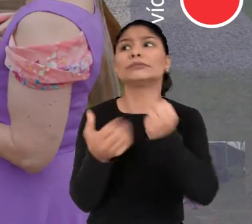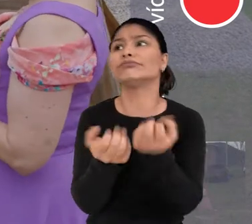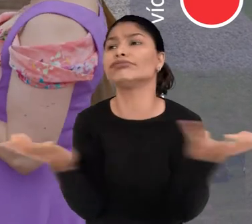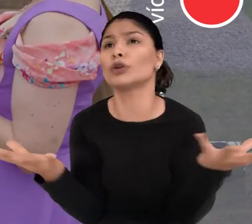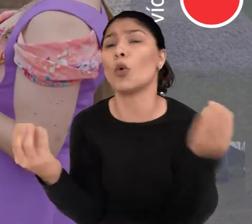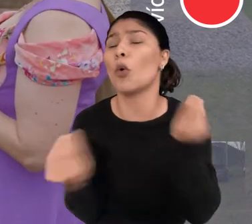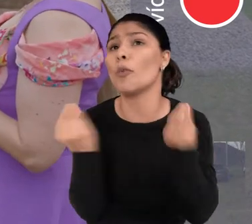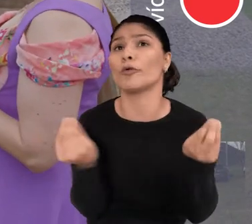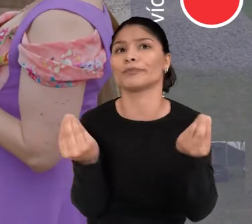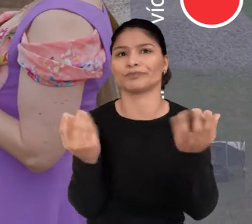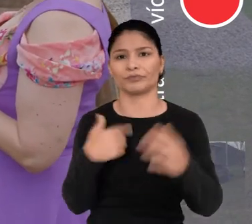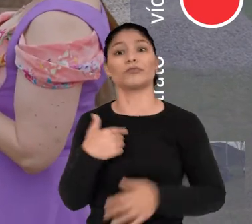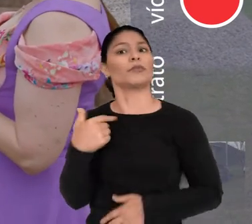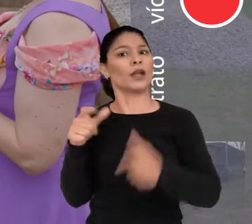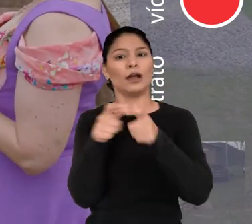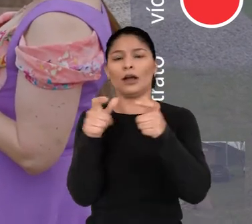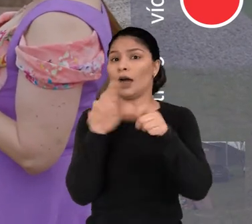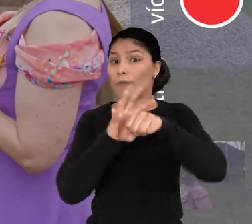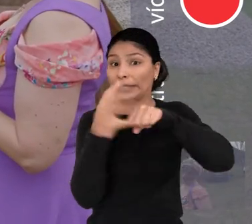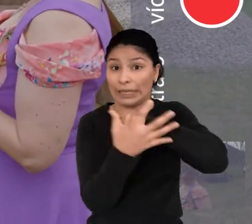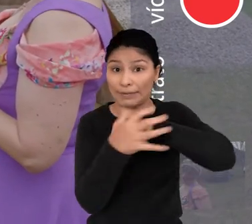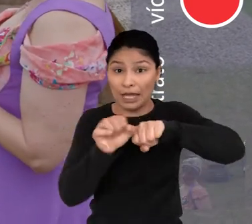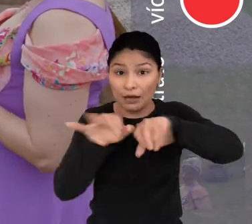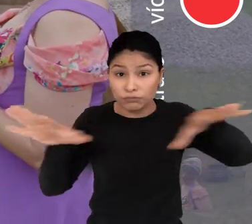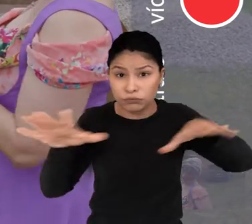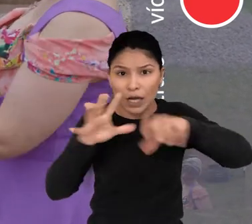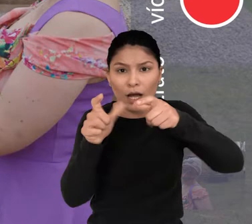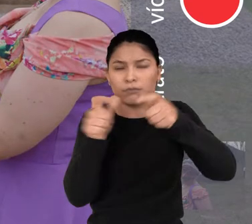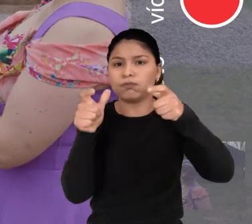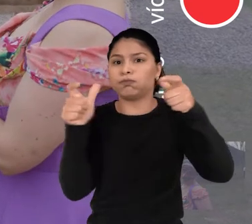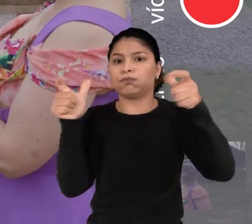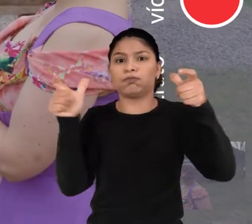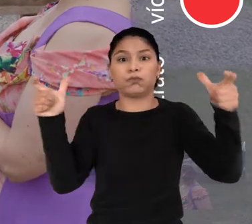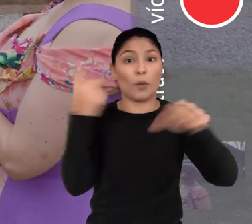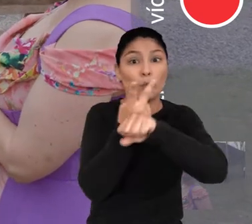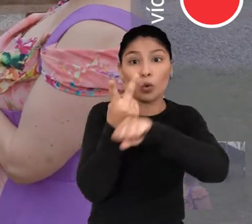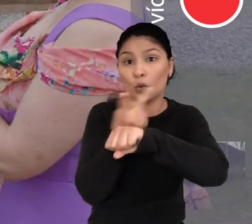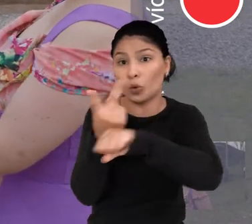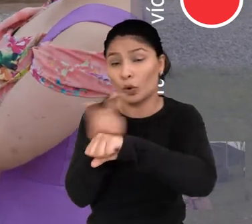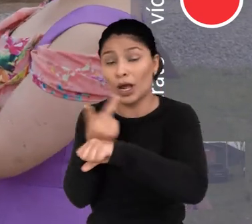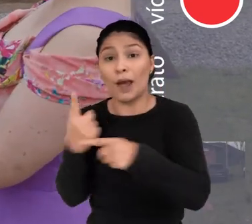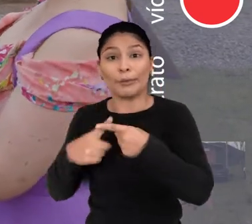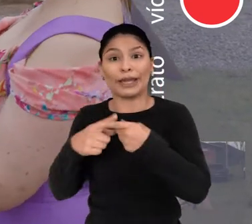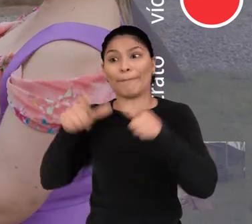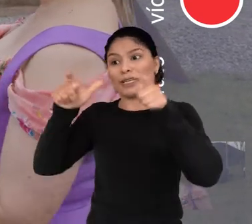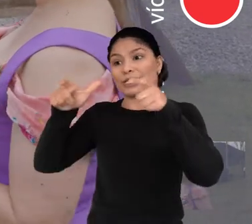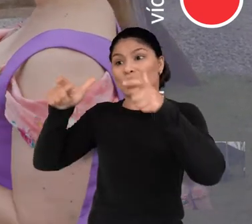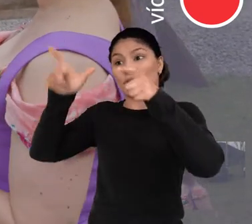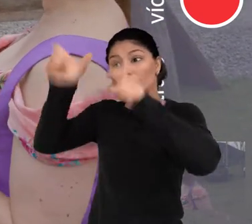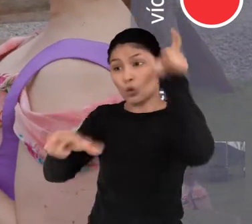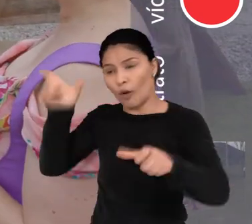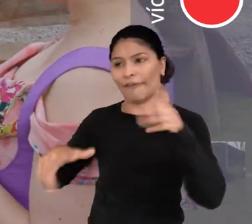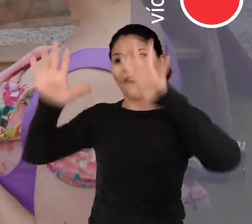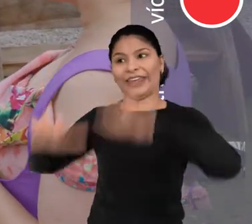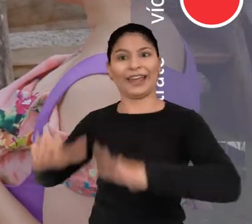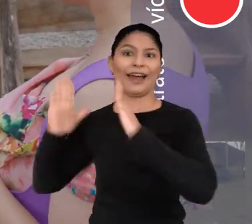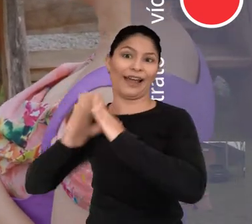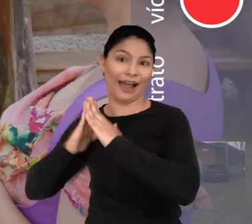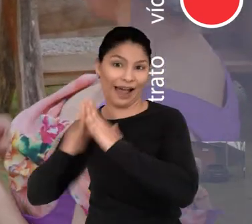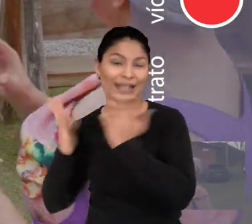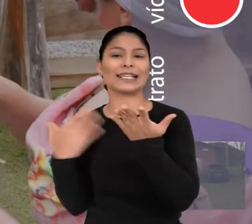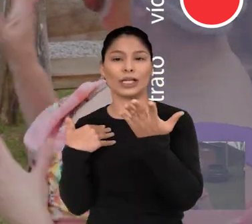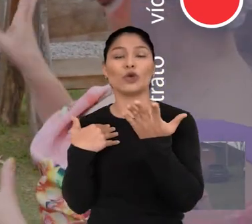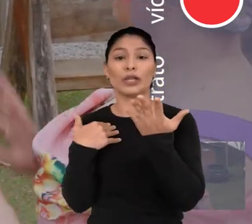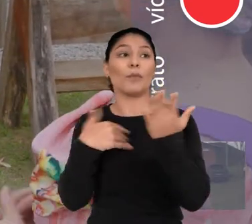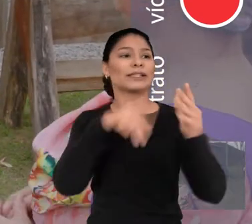foi? Na pandemia A gente teve um aumento Muito grande na procura Porque primeiramente O pessoal não podia sair de casa